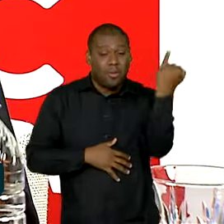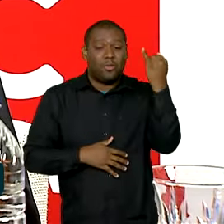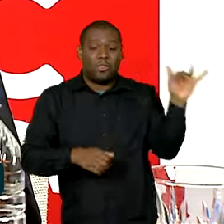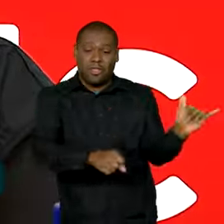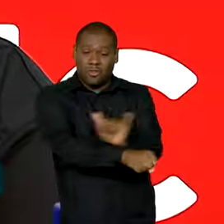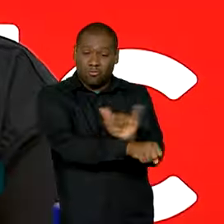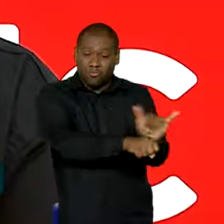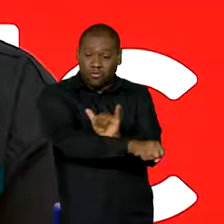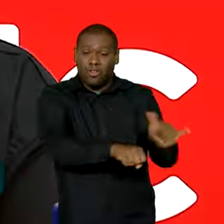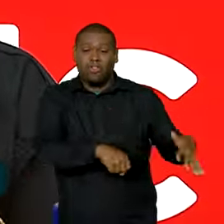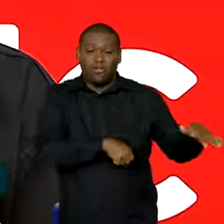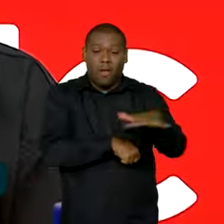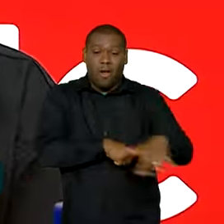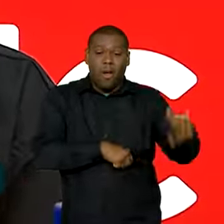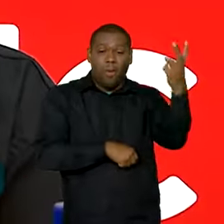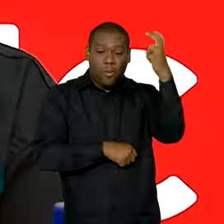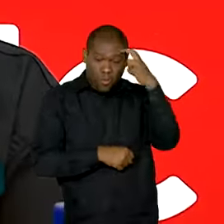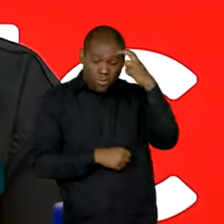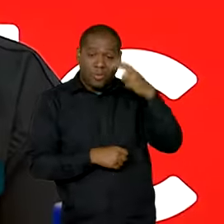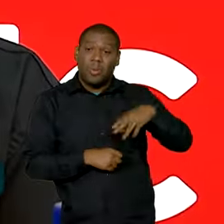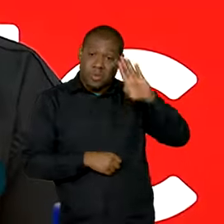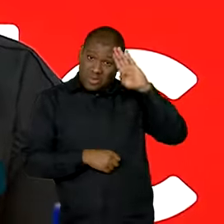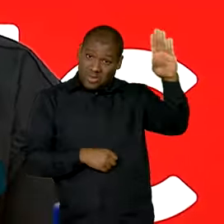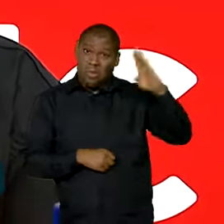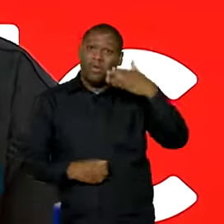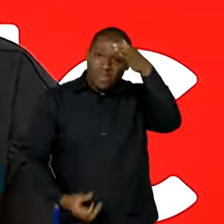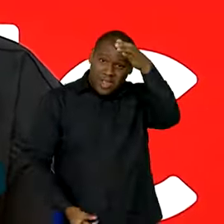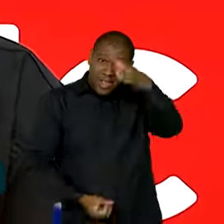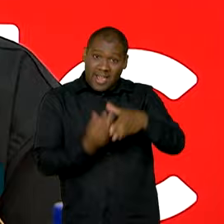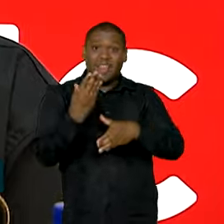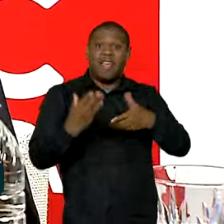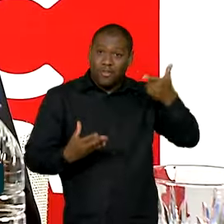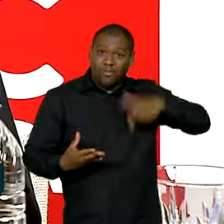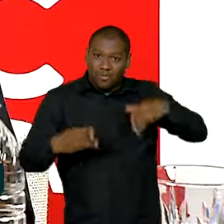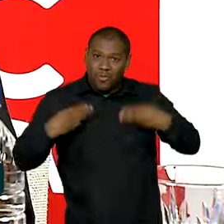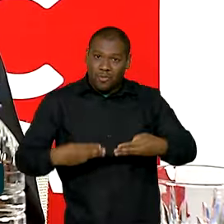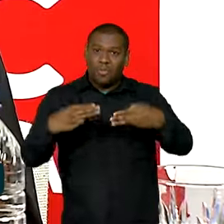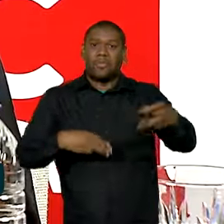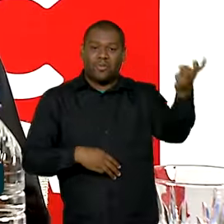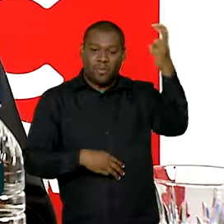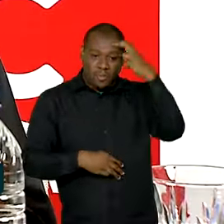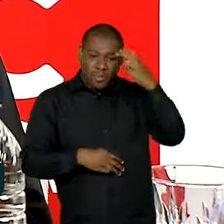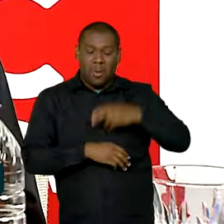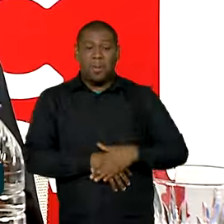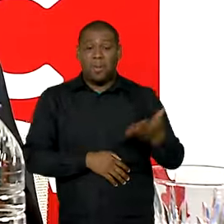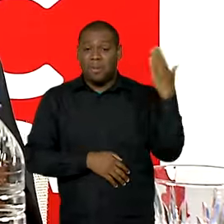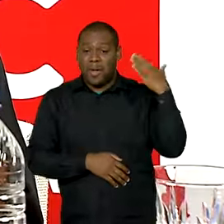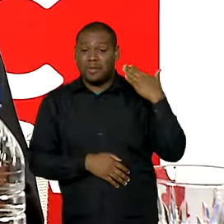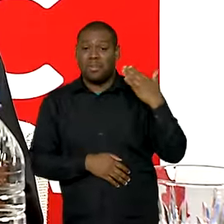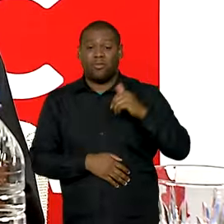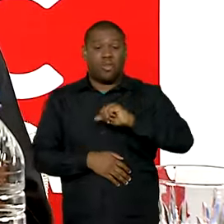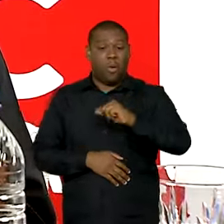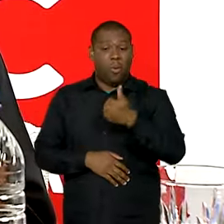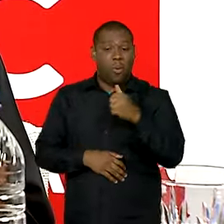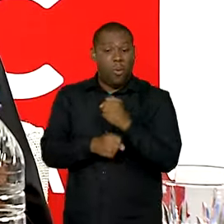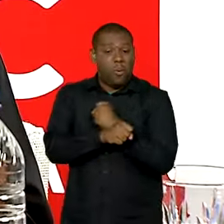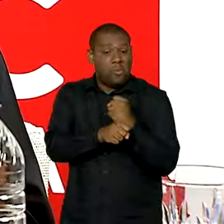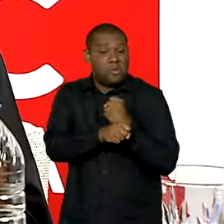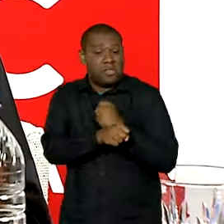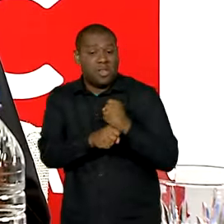para o setor, especialmente após a recriação do Ministério da Cultura. Depois de um intervalo de 11 anos sem